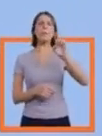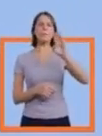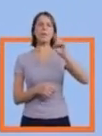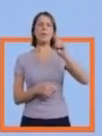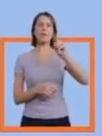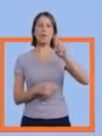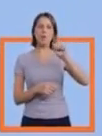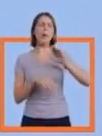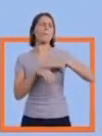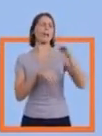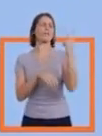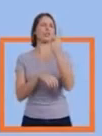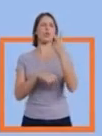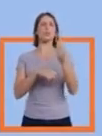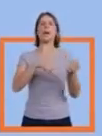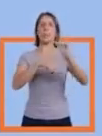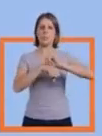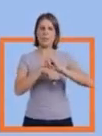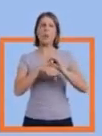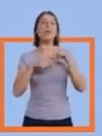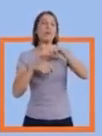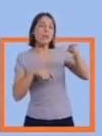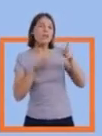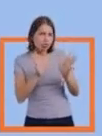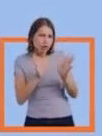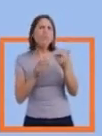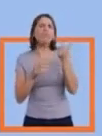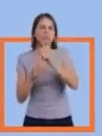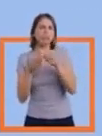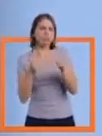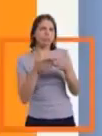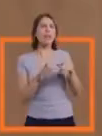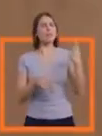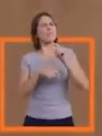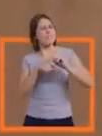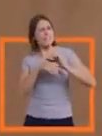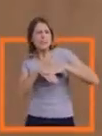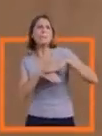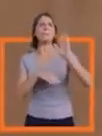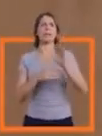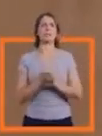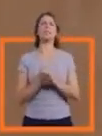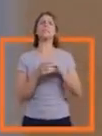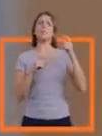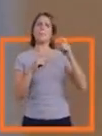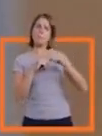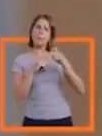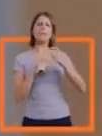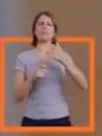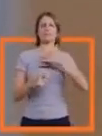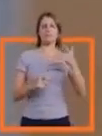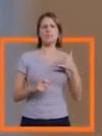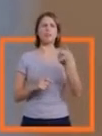Vicente, Bebedouro e mais 2 na capital. Já fizemos as contas, dá para fazer e nós vamos fazer.